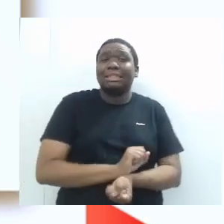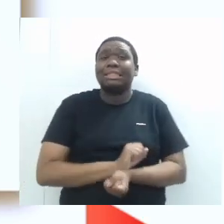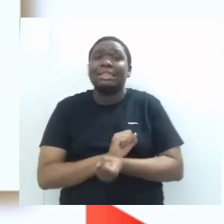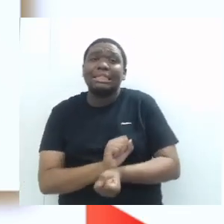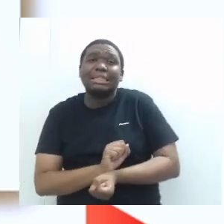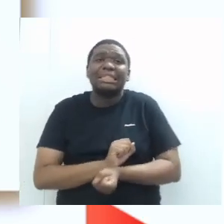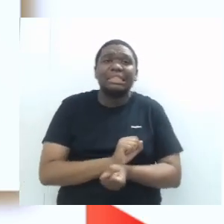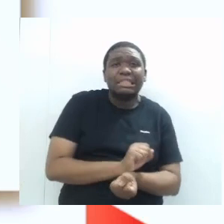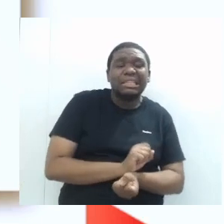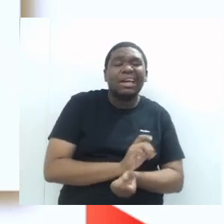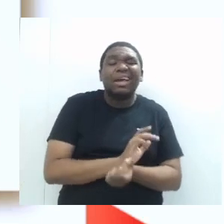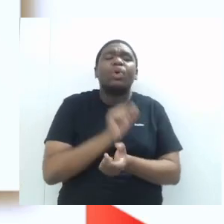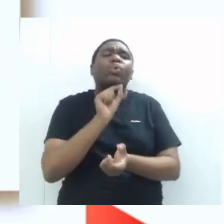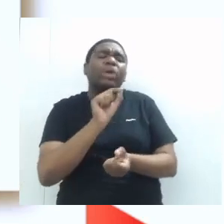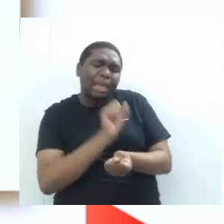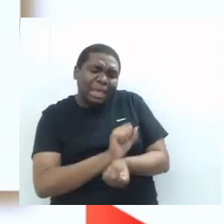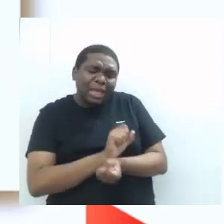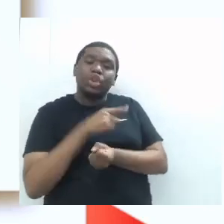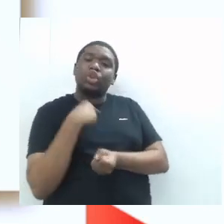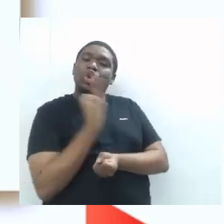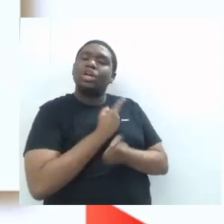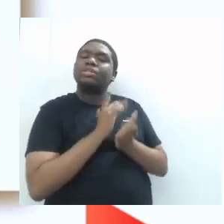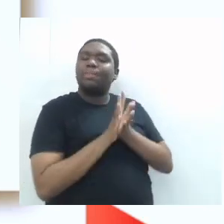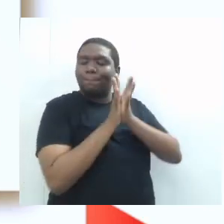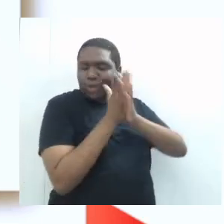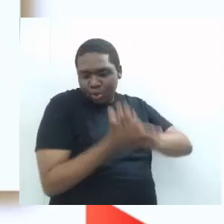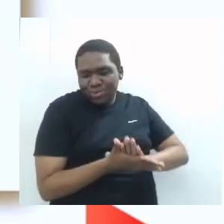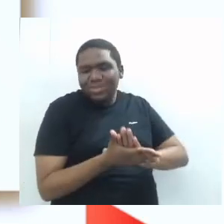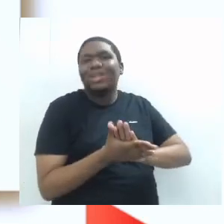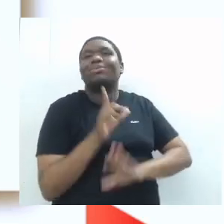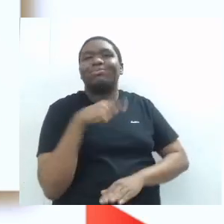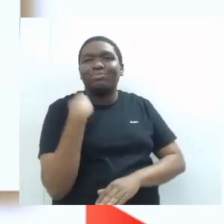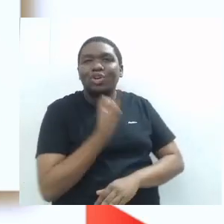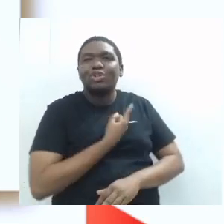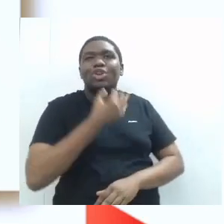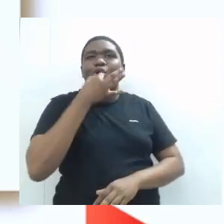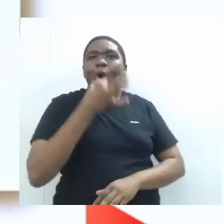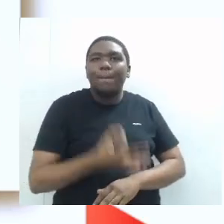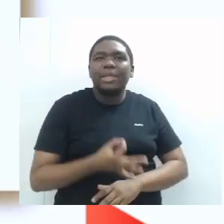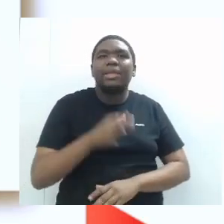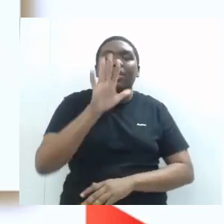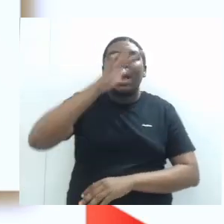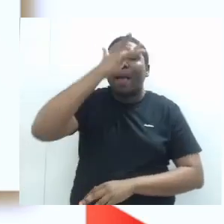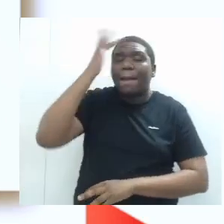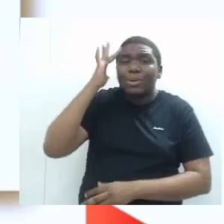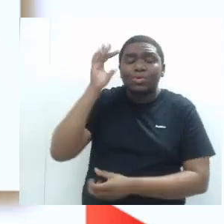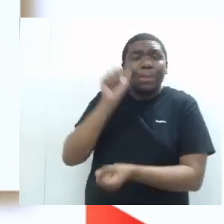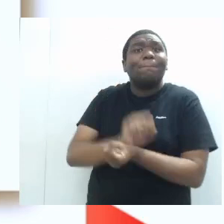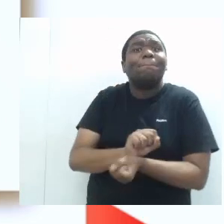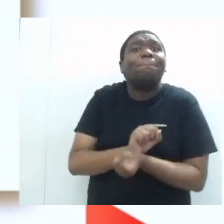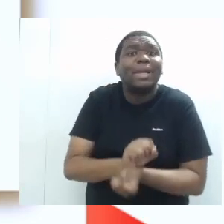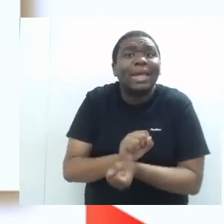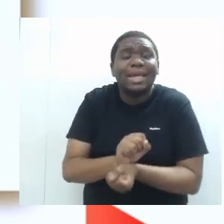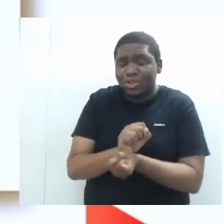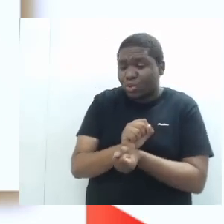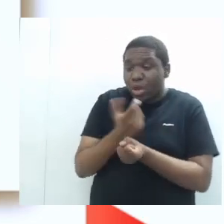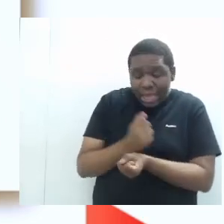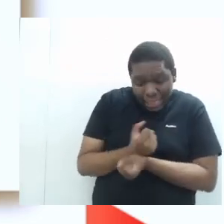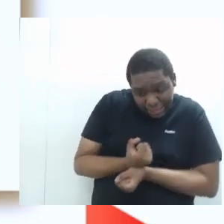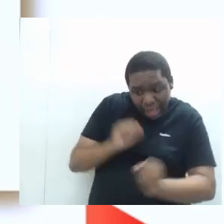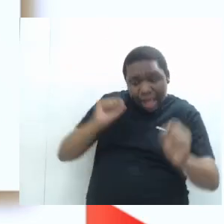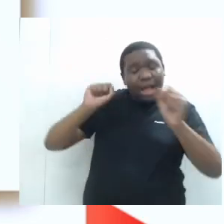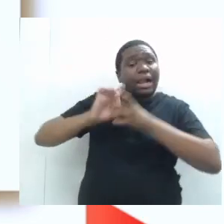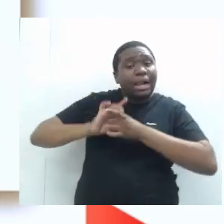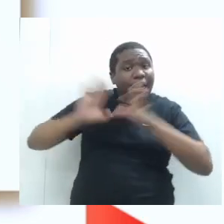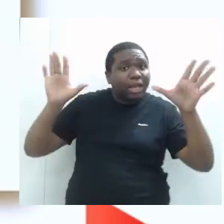nossos preconceitos e opiniões? Quem é o prisioneiro que se liberta e sai da caverna? O filósofo,